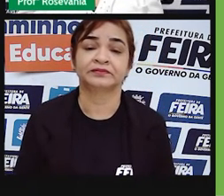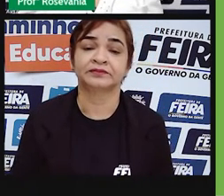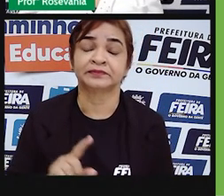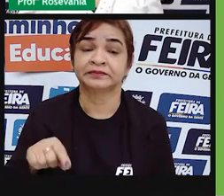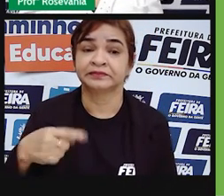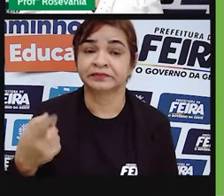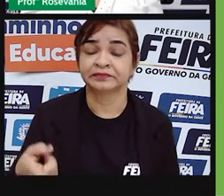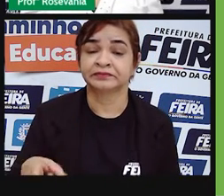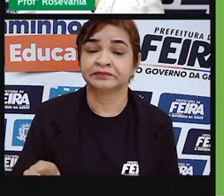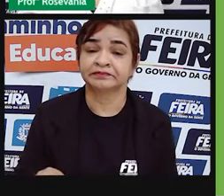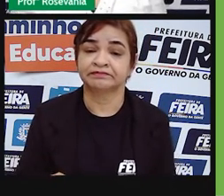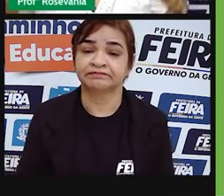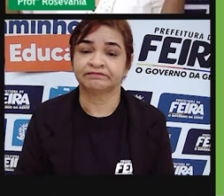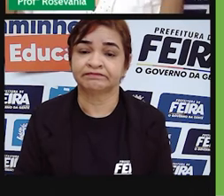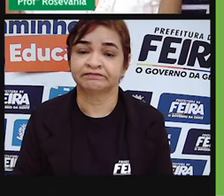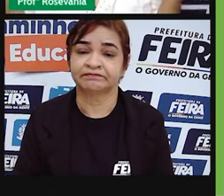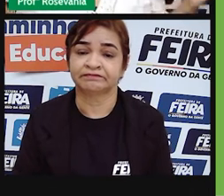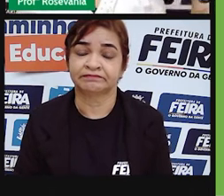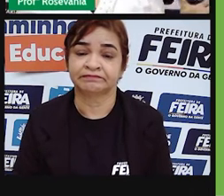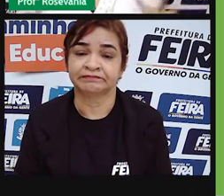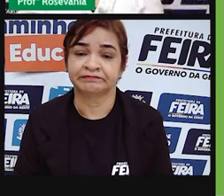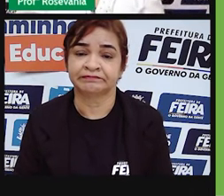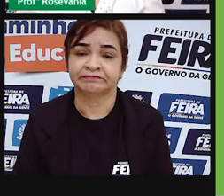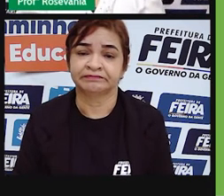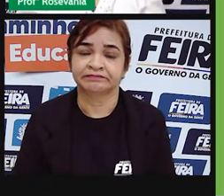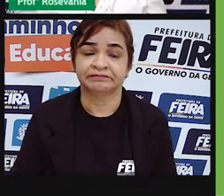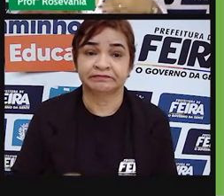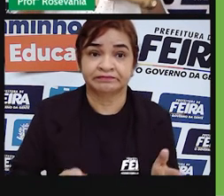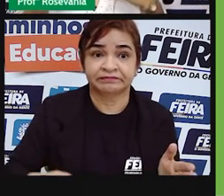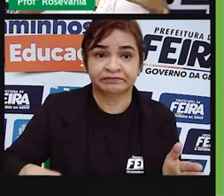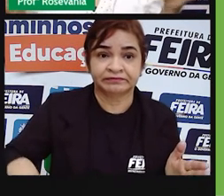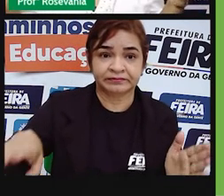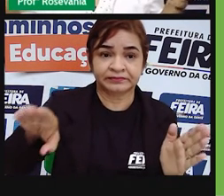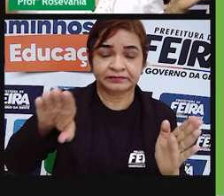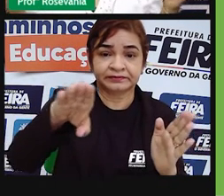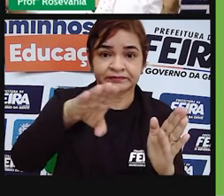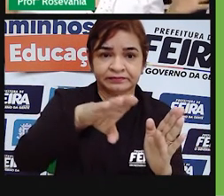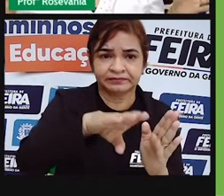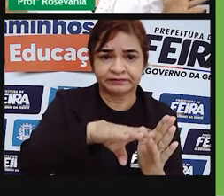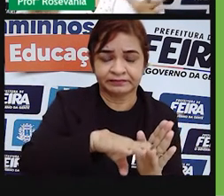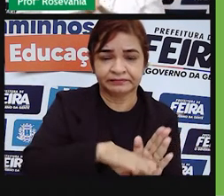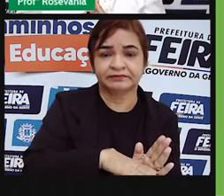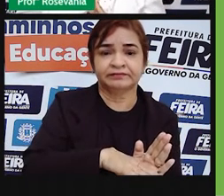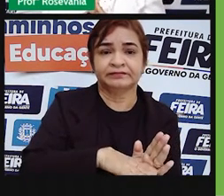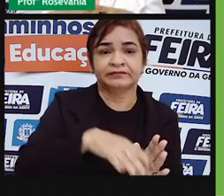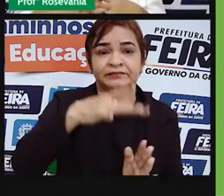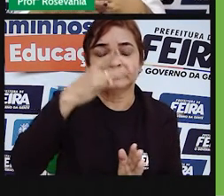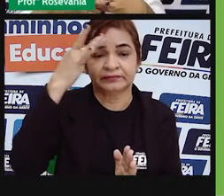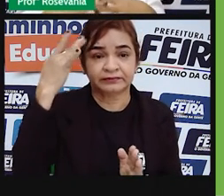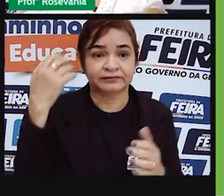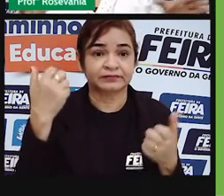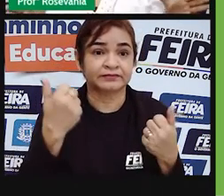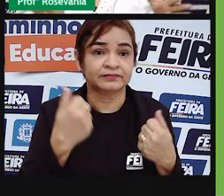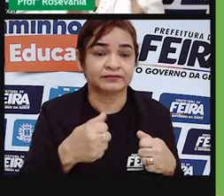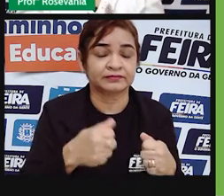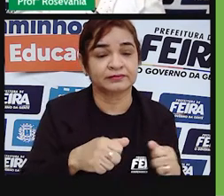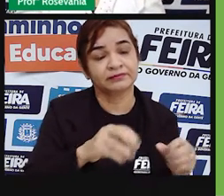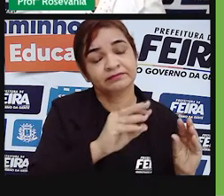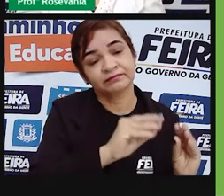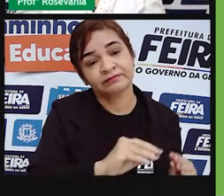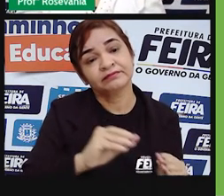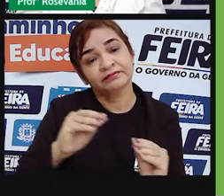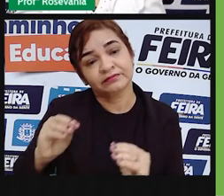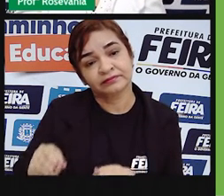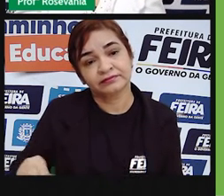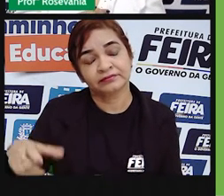Outro fenômeno também são os tsunamis, que são aquelas ondas gigantescas, que ou você, né, sai, ou,